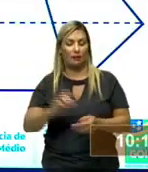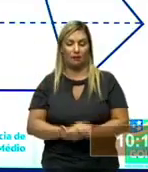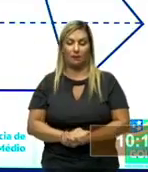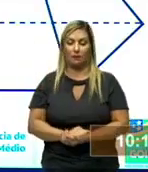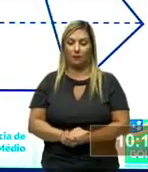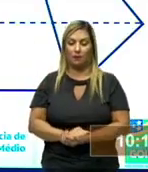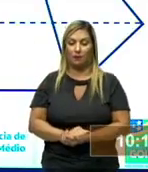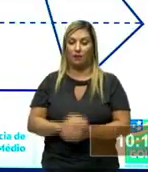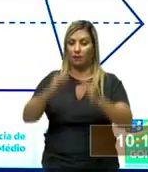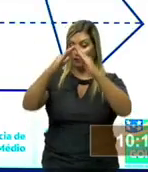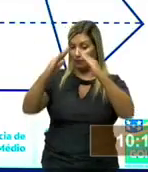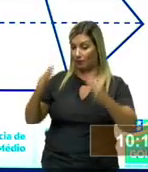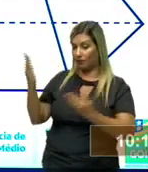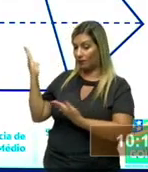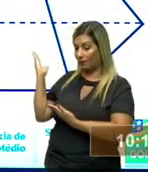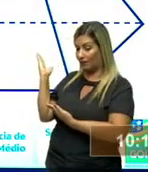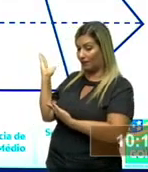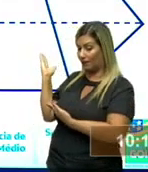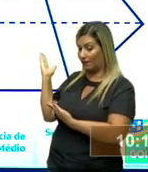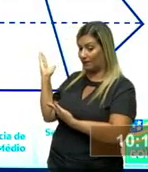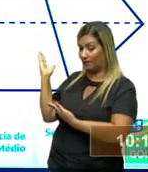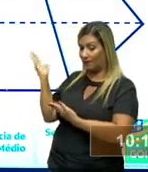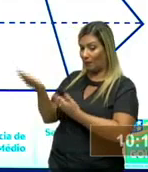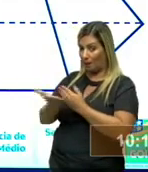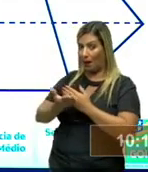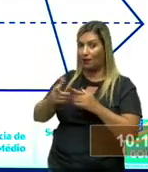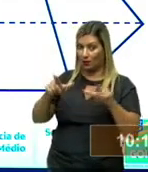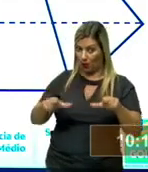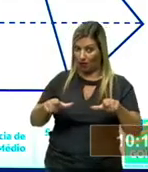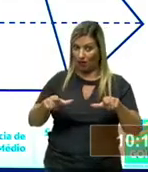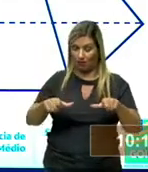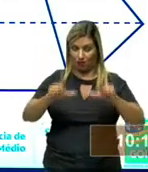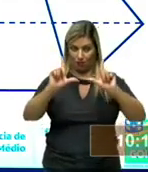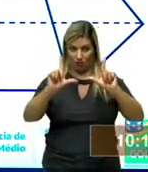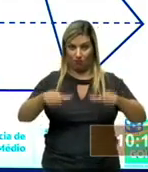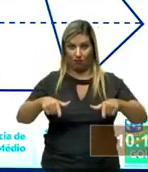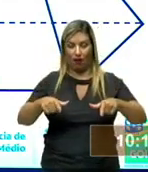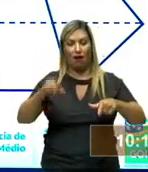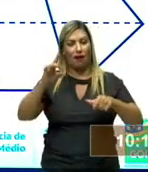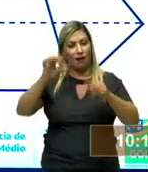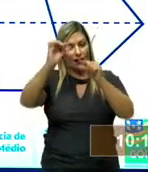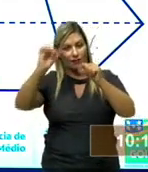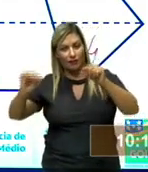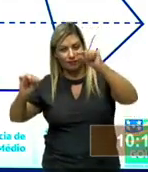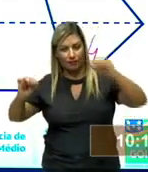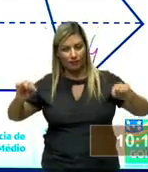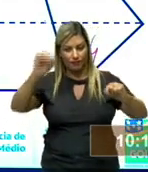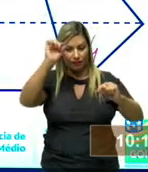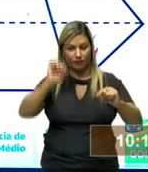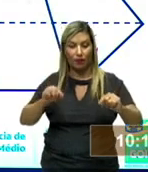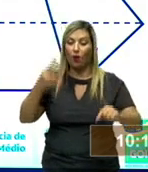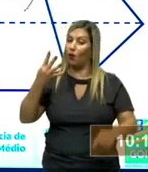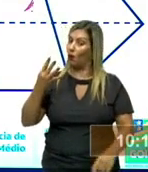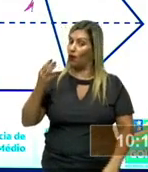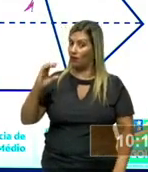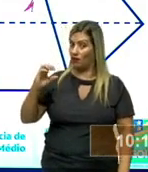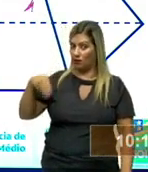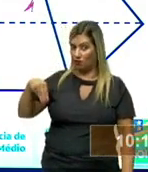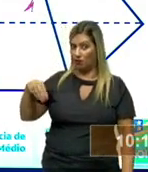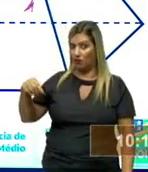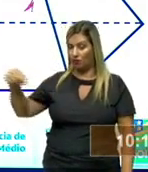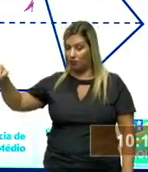ó eu tenho uma pirâmide de base quadrada tá aqui cada lado dele aqui ó cada aresta mede 4 cm